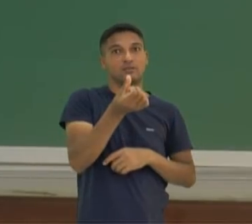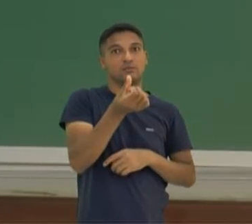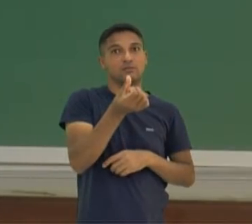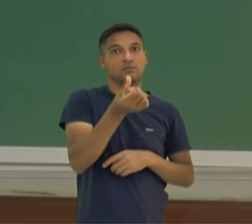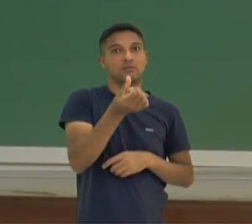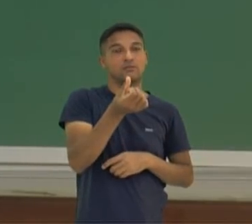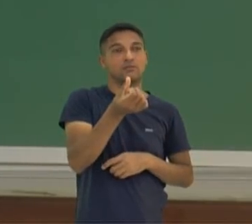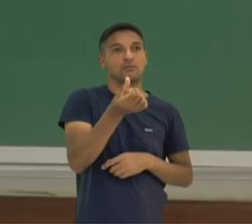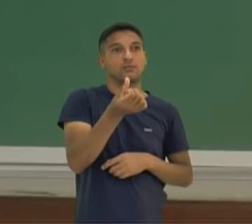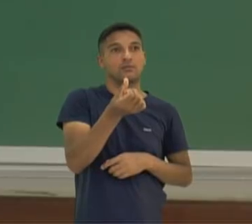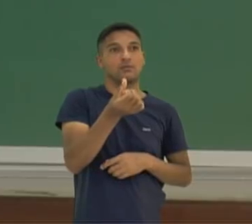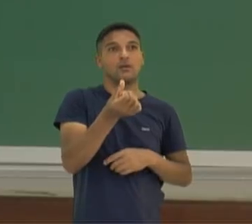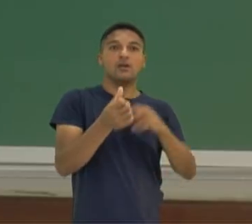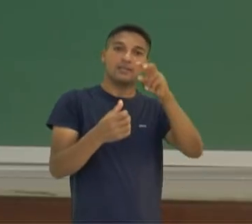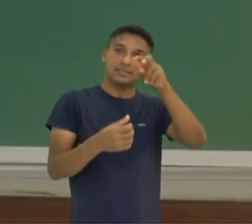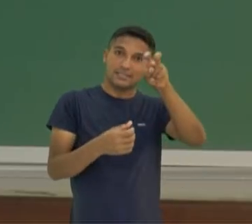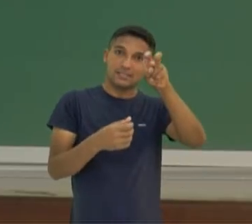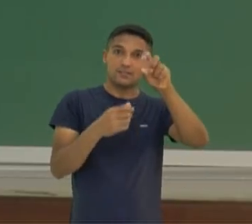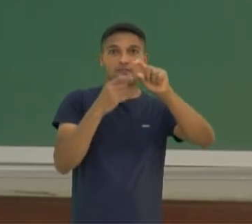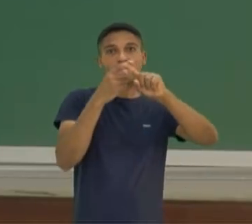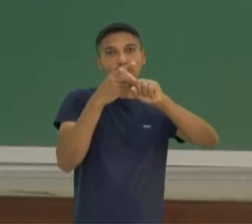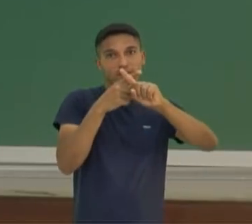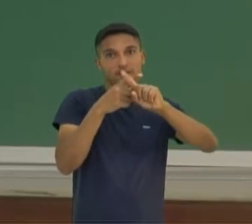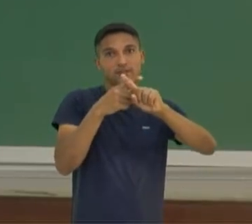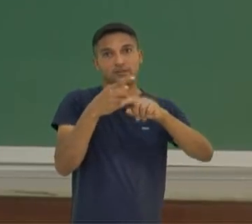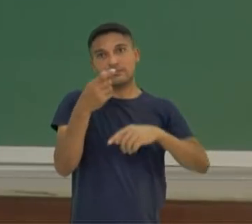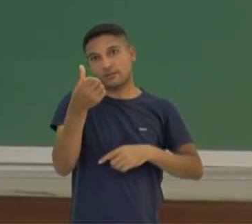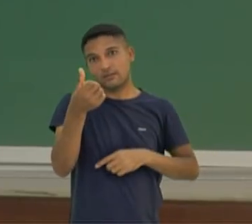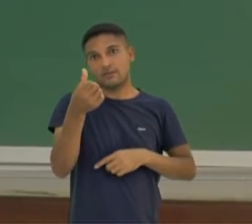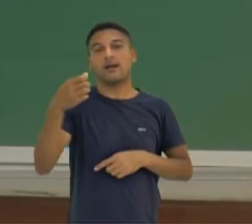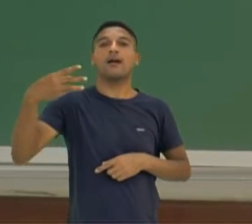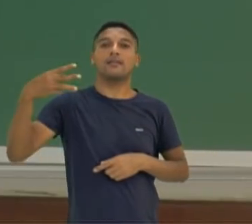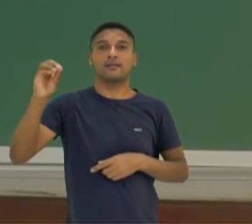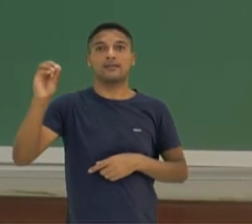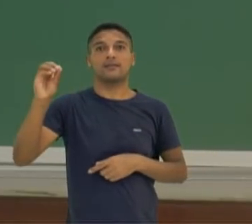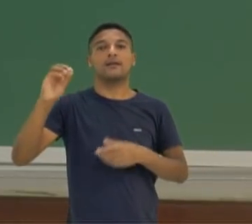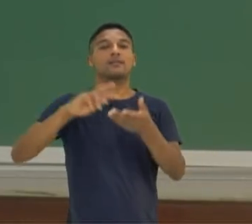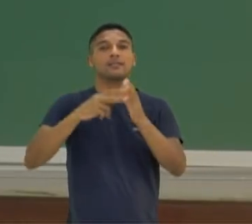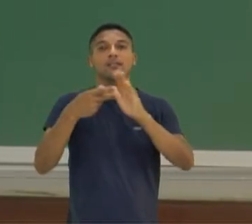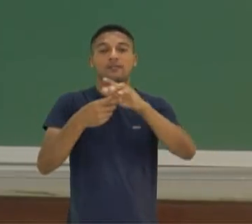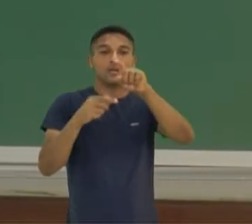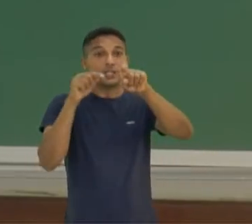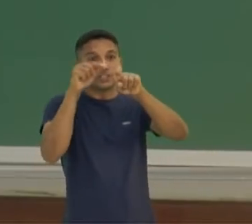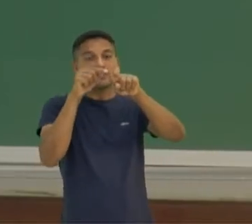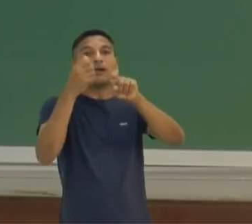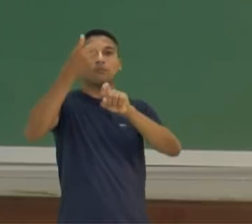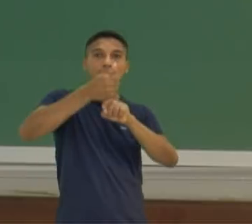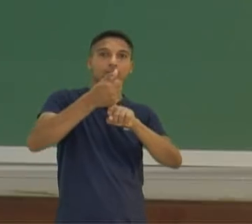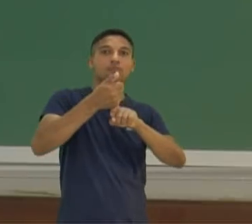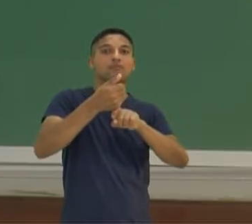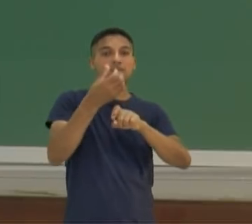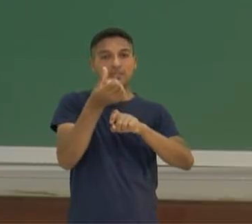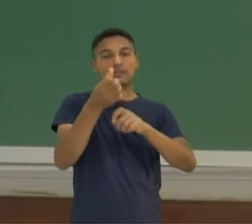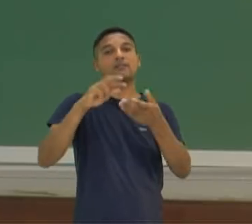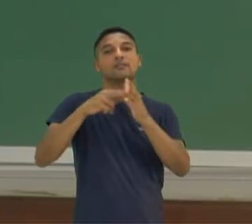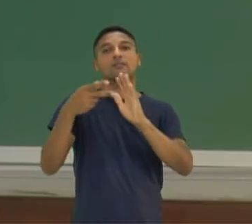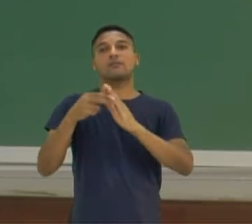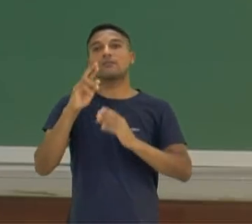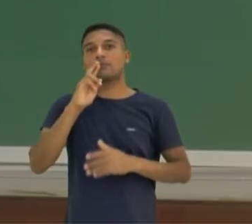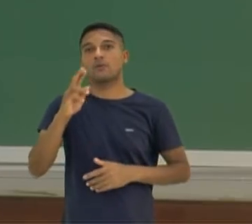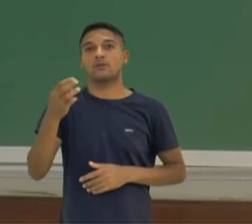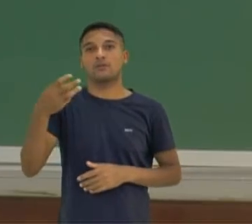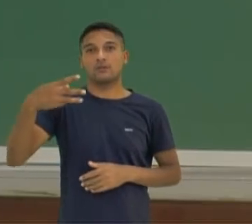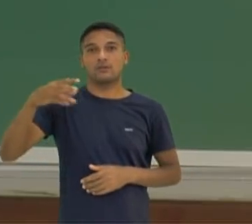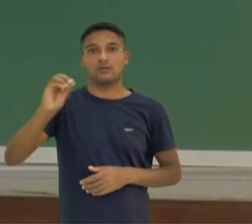número e a letra, 5 vezes 6, 30. Então, é uma sentença verdadeira.